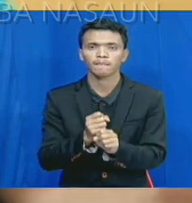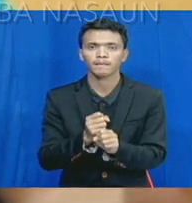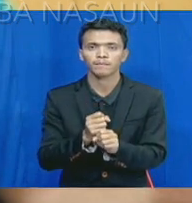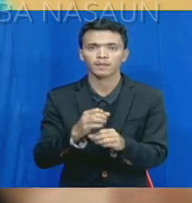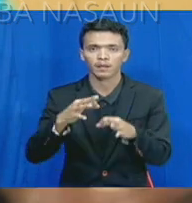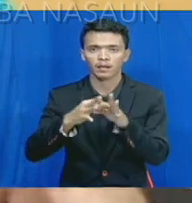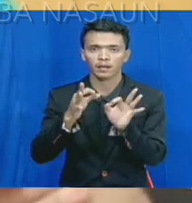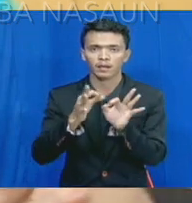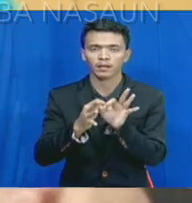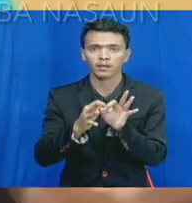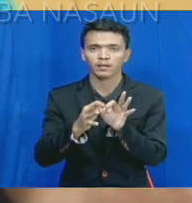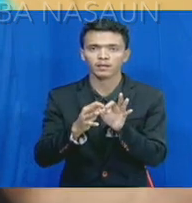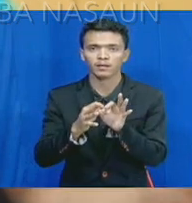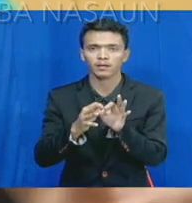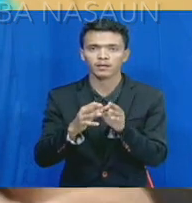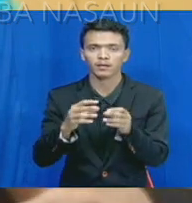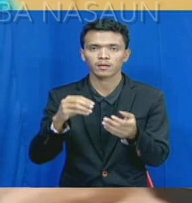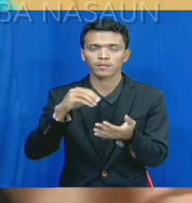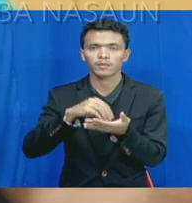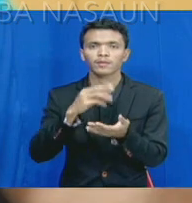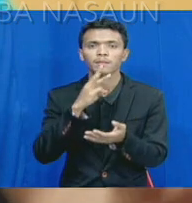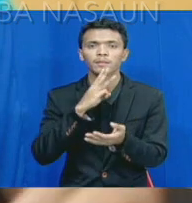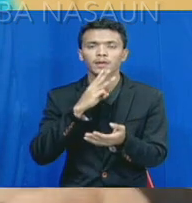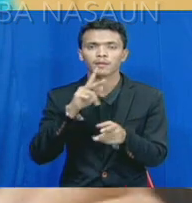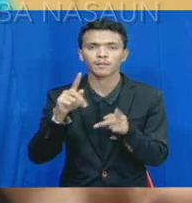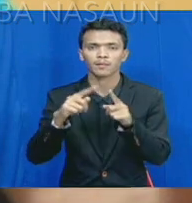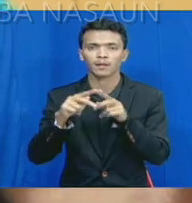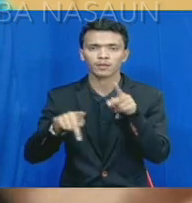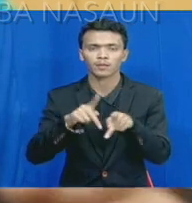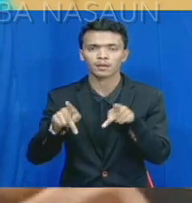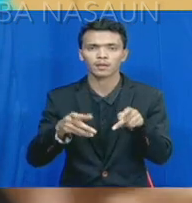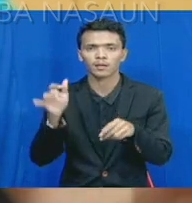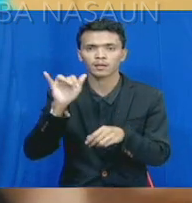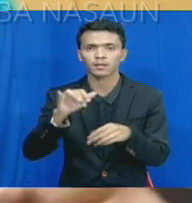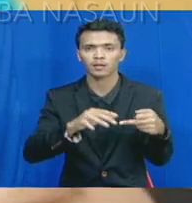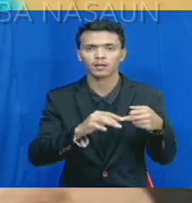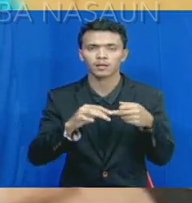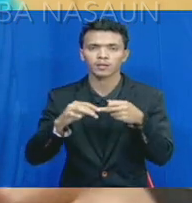monta metro contador ba ihe comunidade sira liu ba zona sira nebe maka